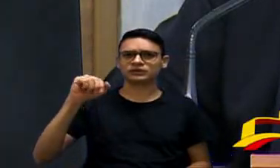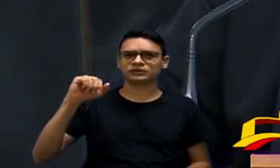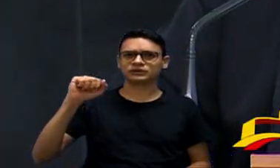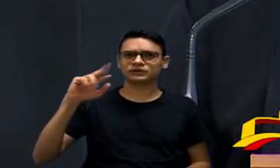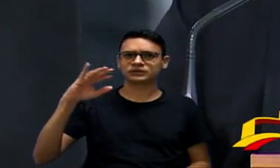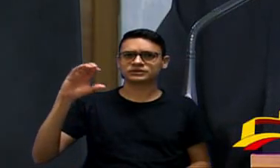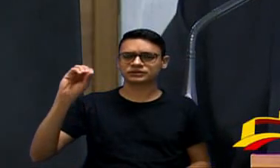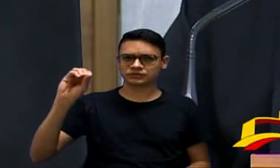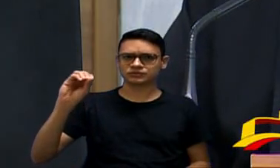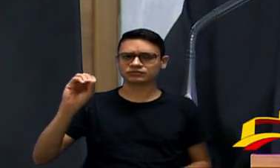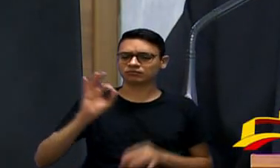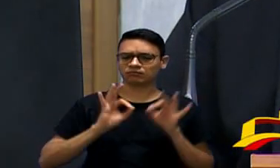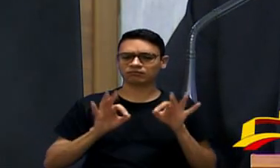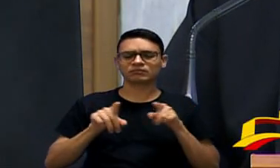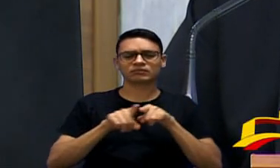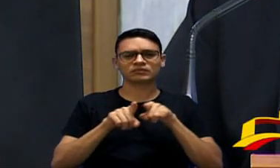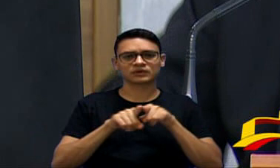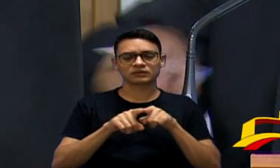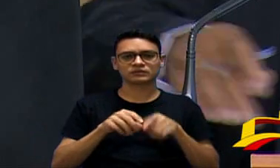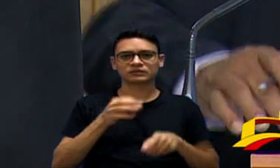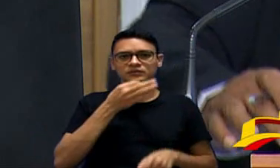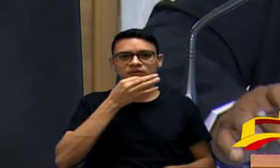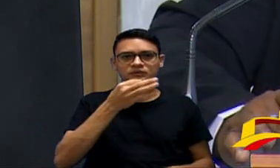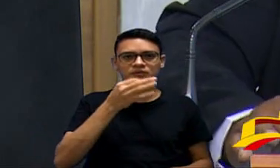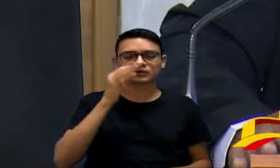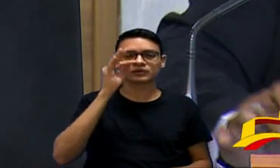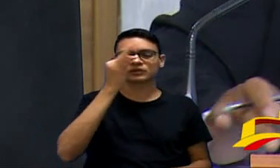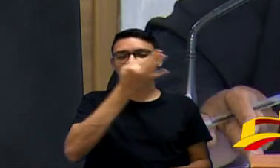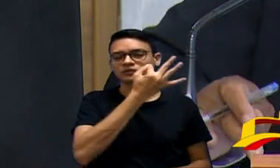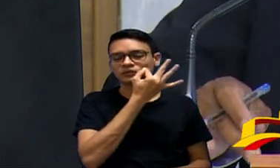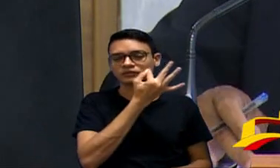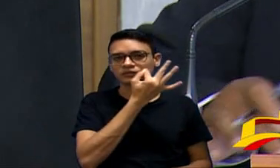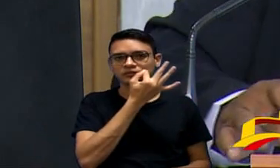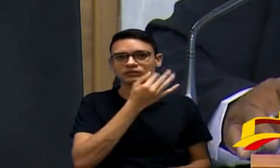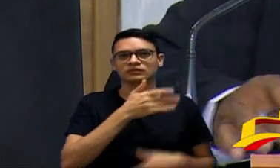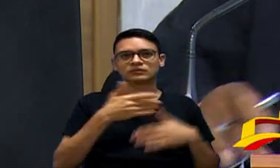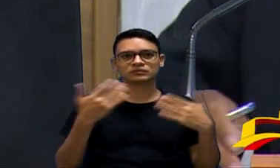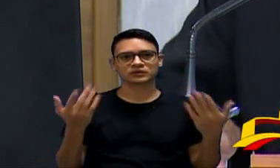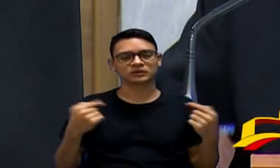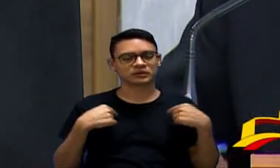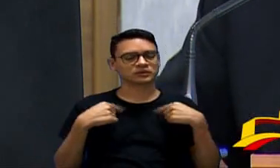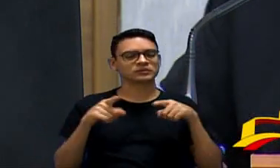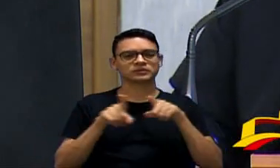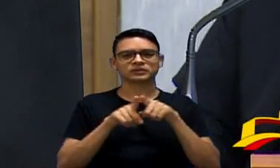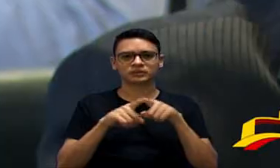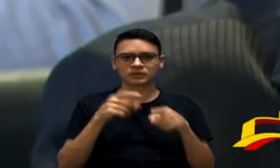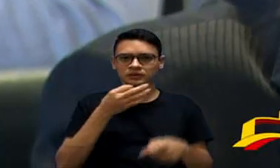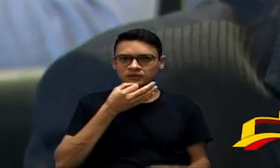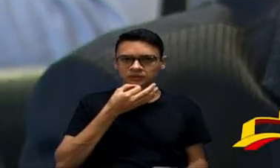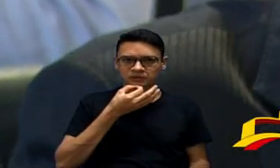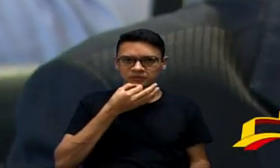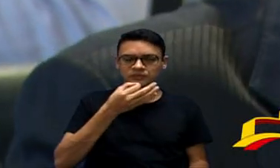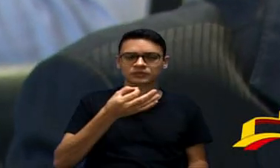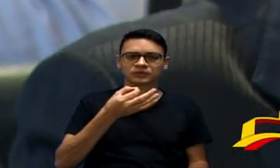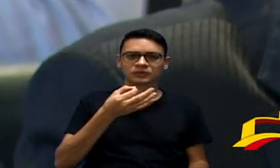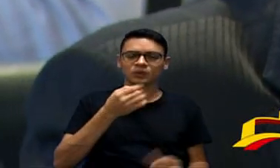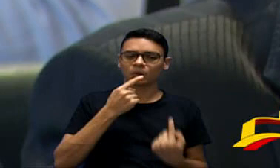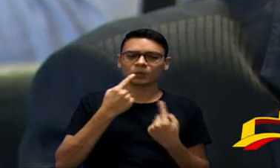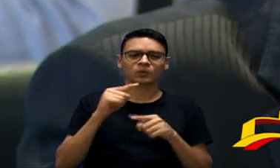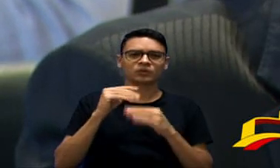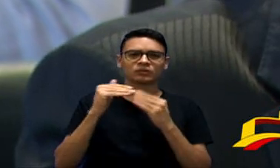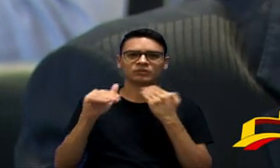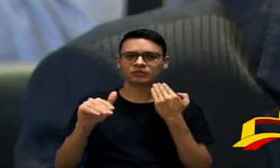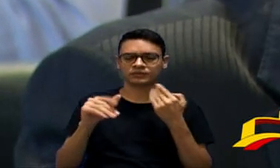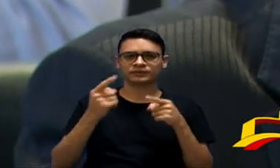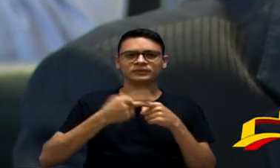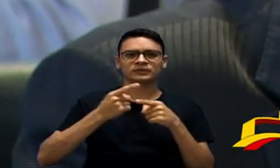O próximo... Justificativo, vereador França. Senhor presidente, eu também queria justificar meu voto contrário.